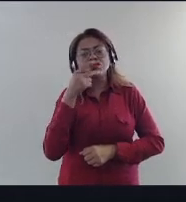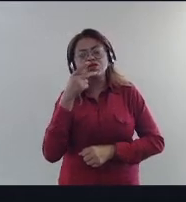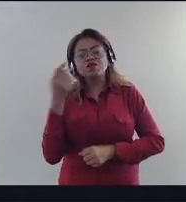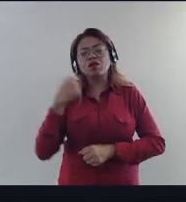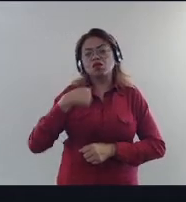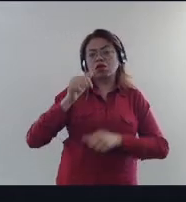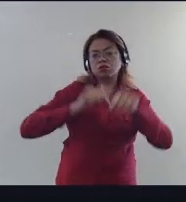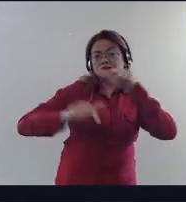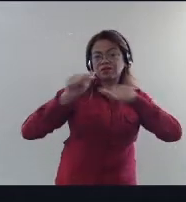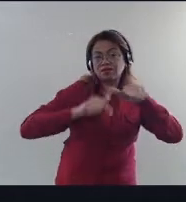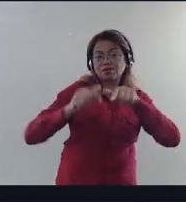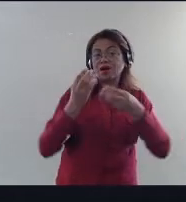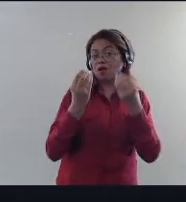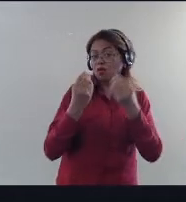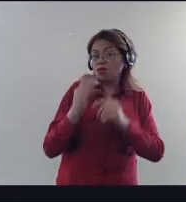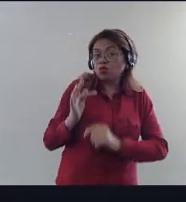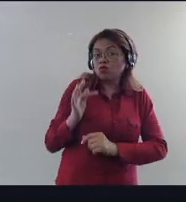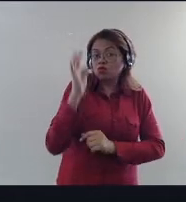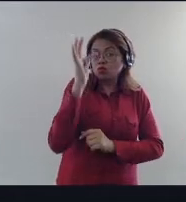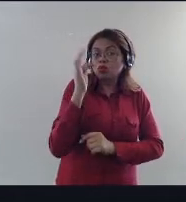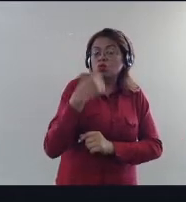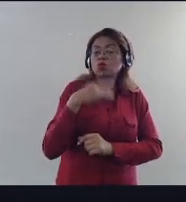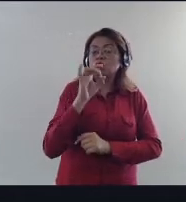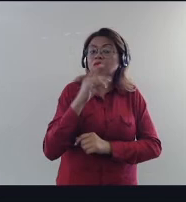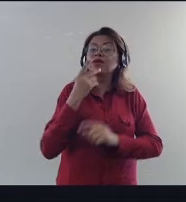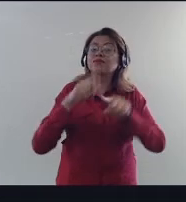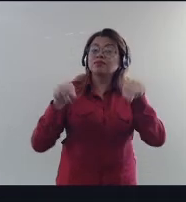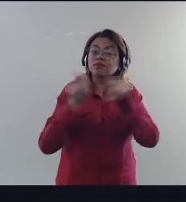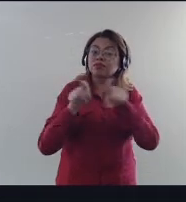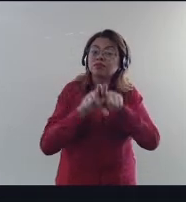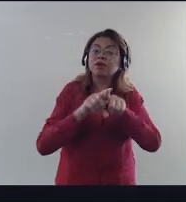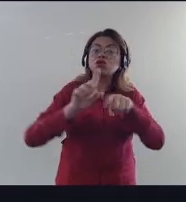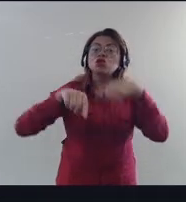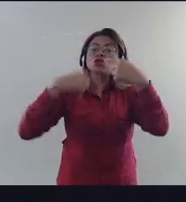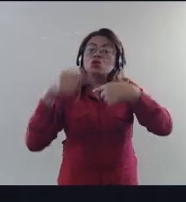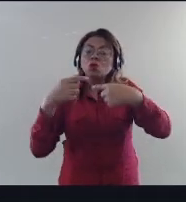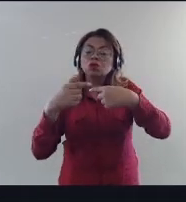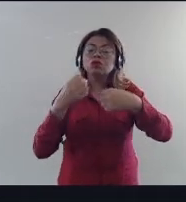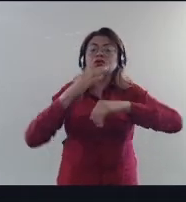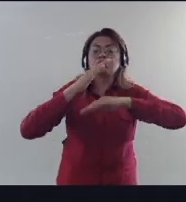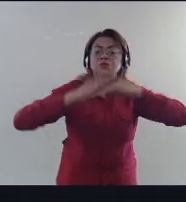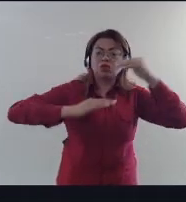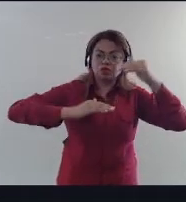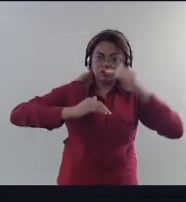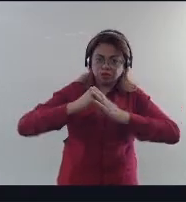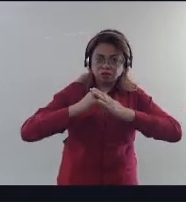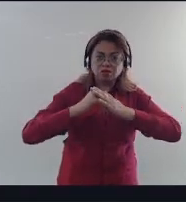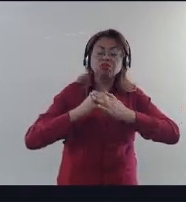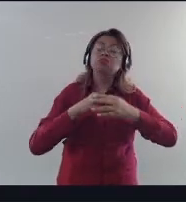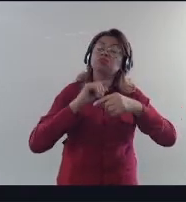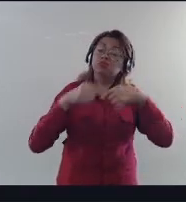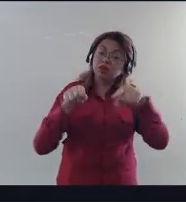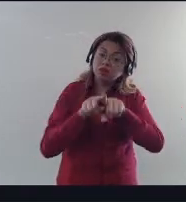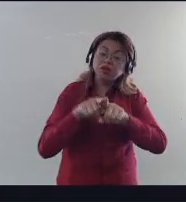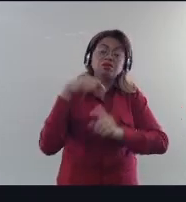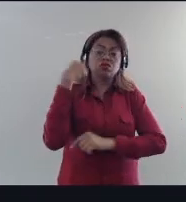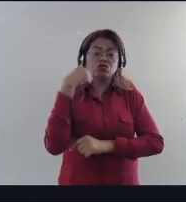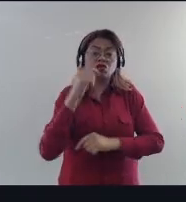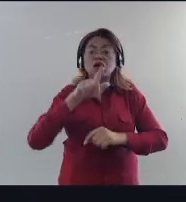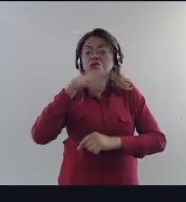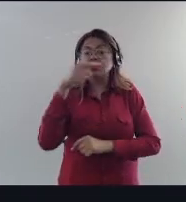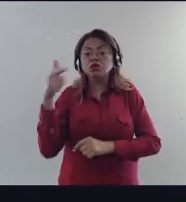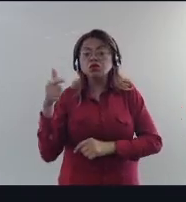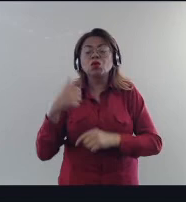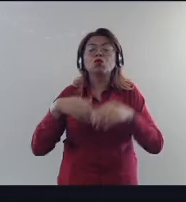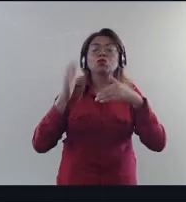questões de inovação, não só no mercado jurídico, mas em outros mercados também. A gente atende tudo que é mercado hoje, a gente atende